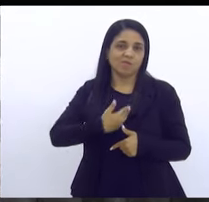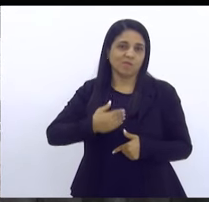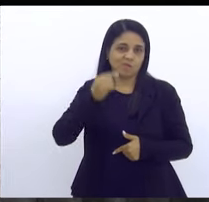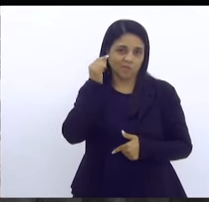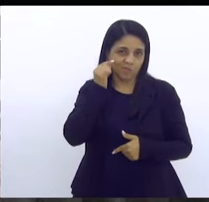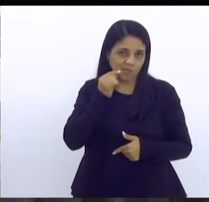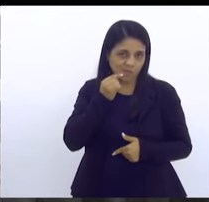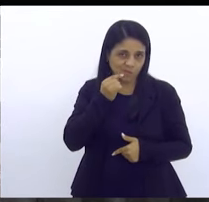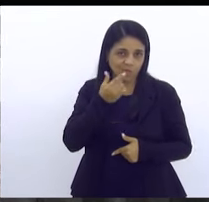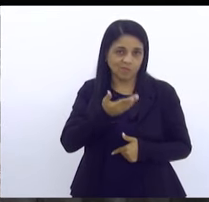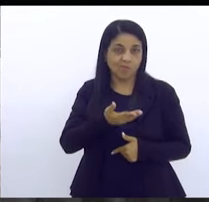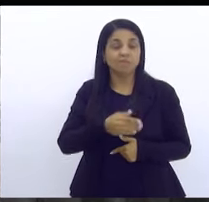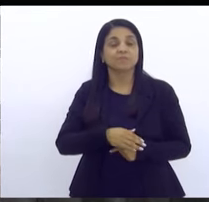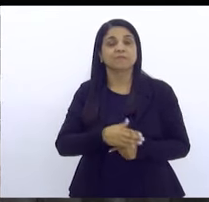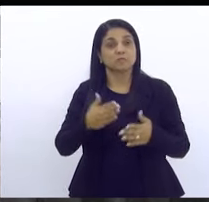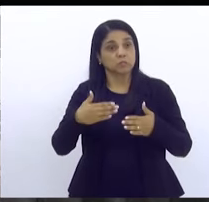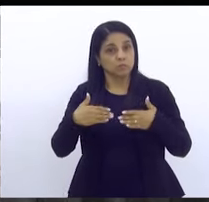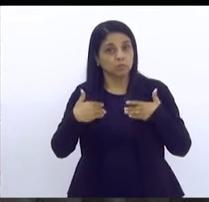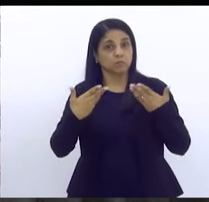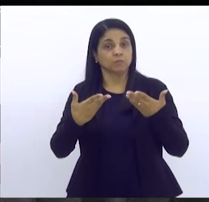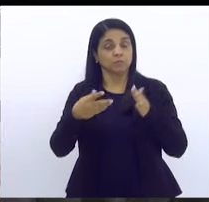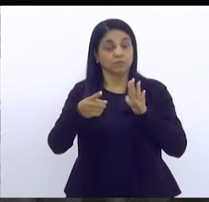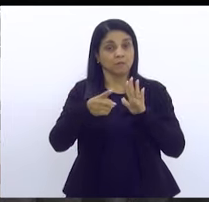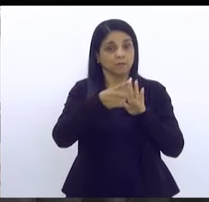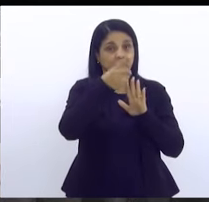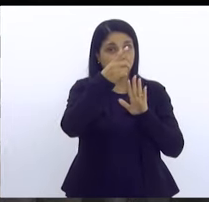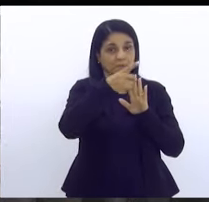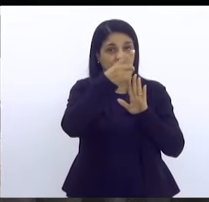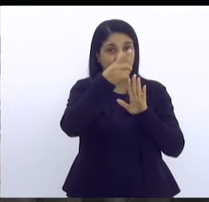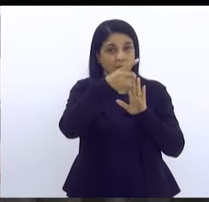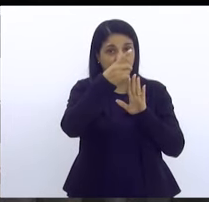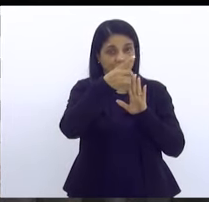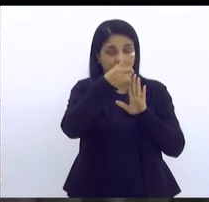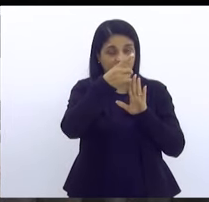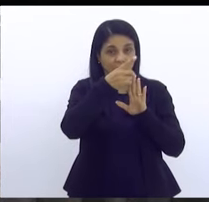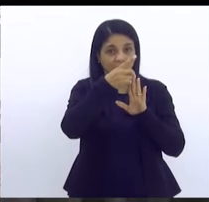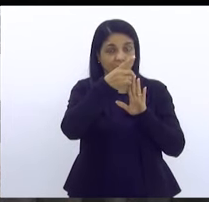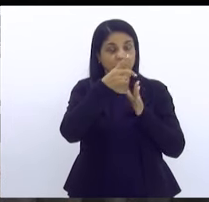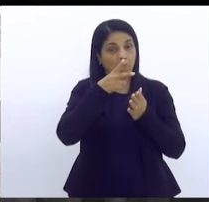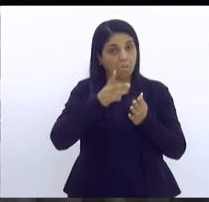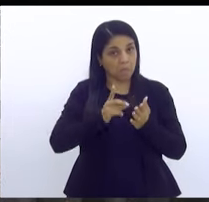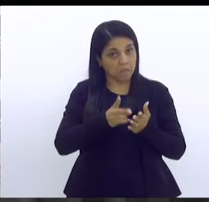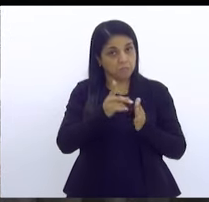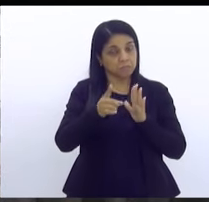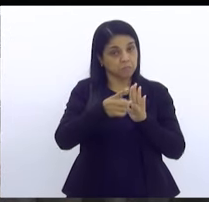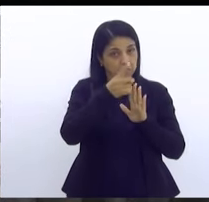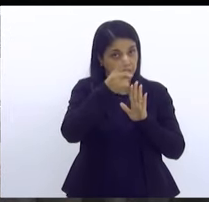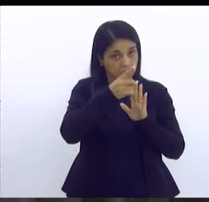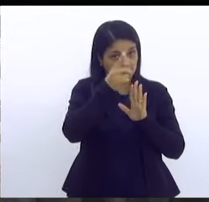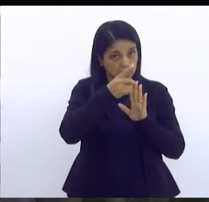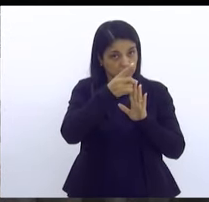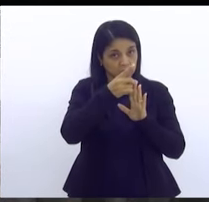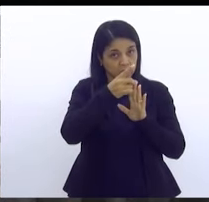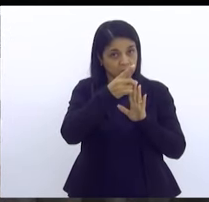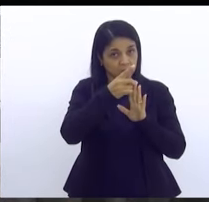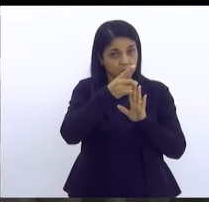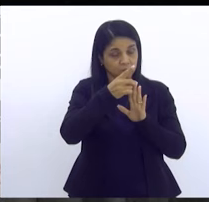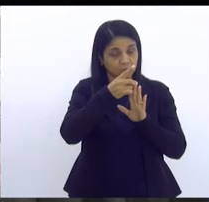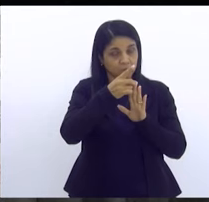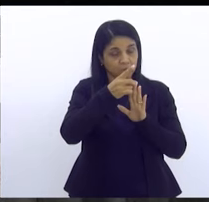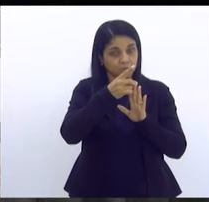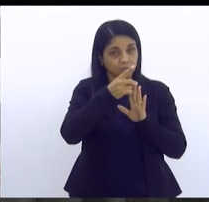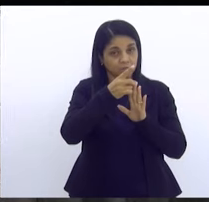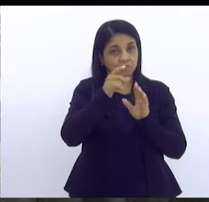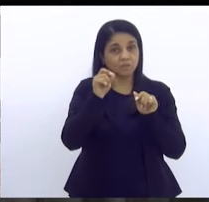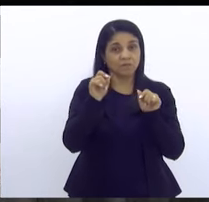que nos surpreendeu com um decreto, e que nesse mesmo decreto ele faz